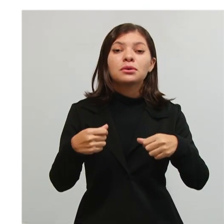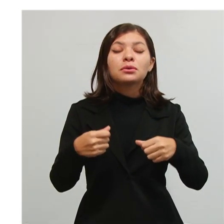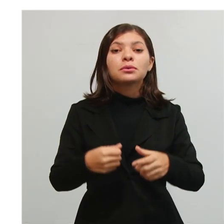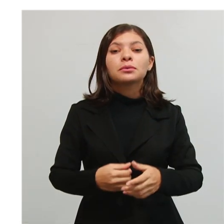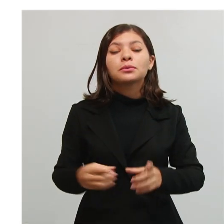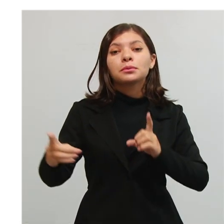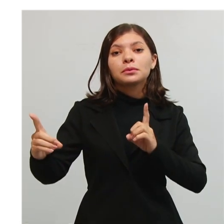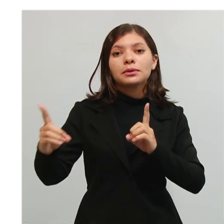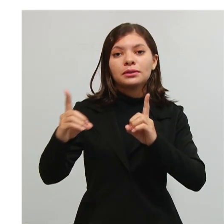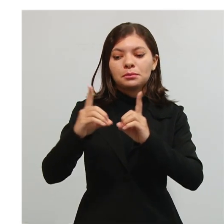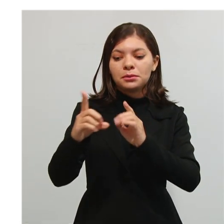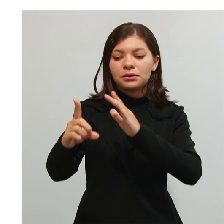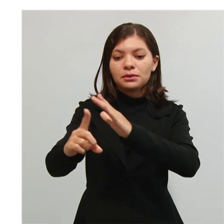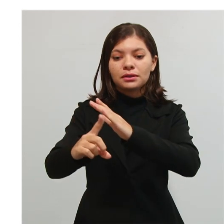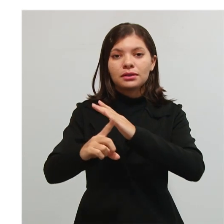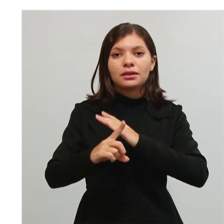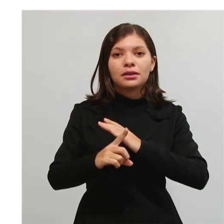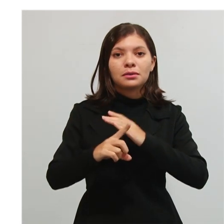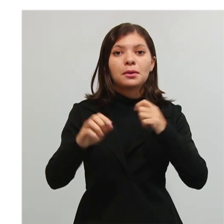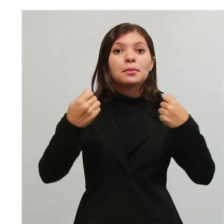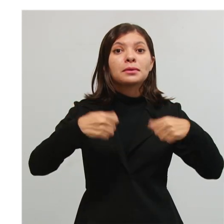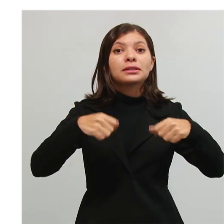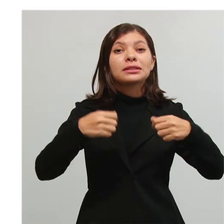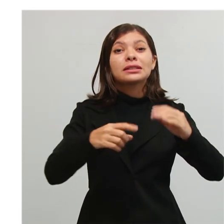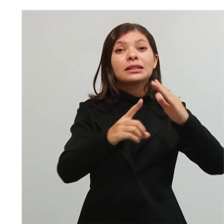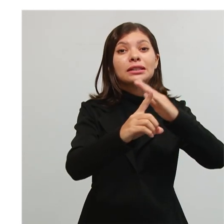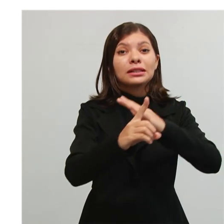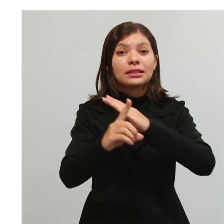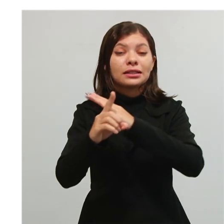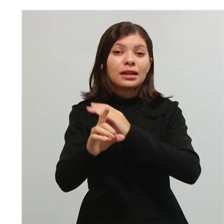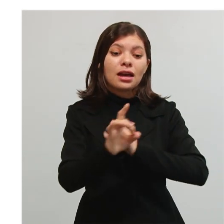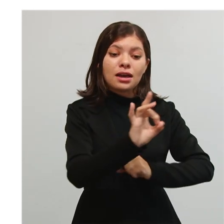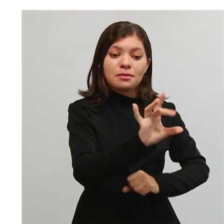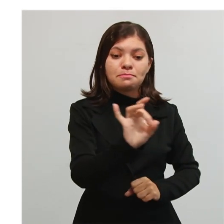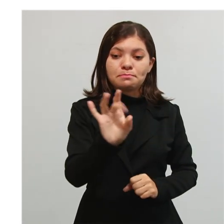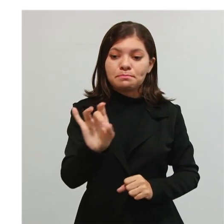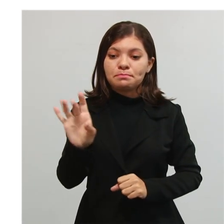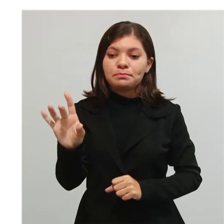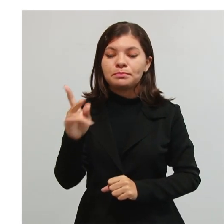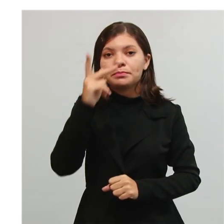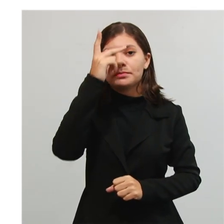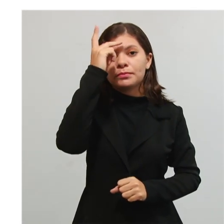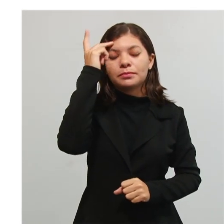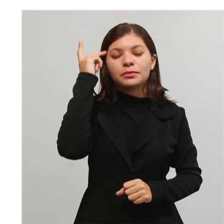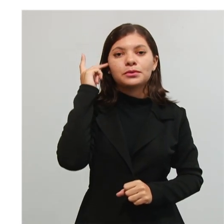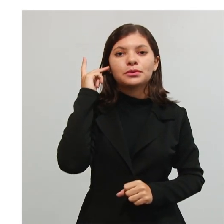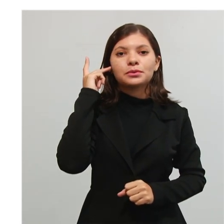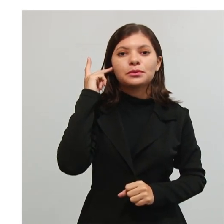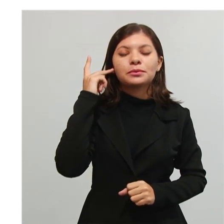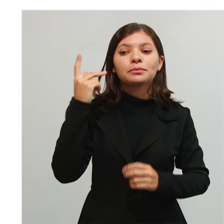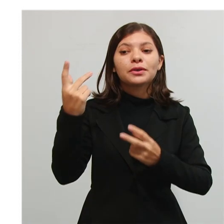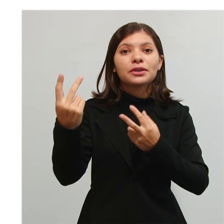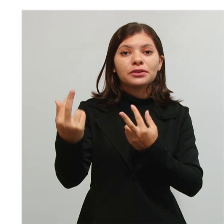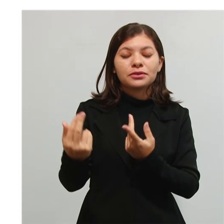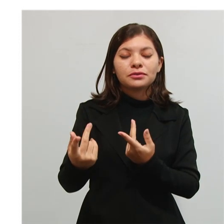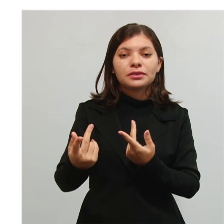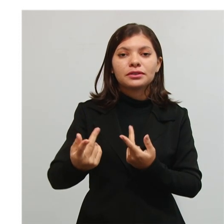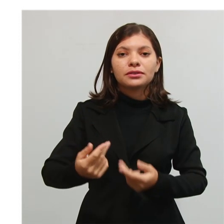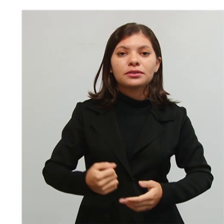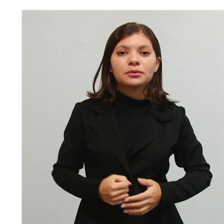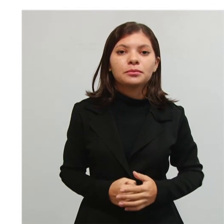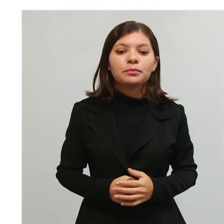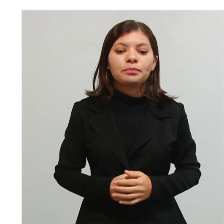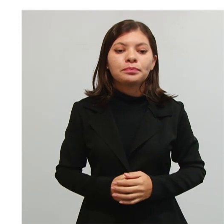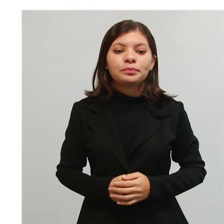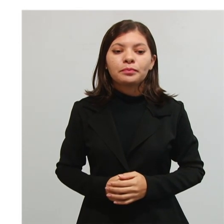cliente vocês têm que atender cada pessoa de uma forma especial tudo certo depois